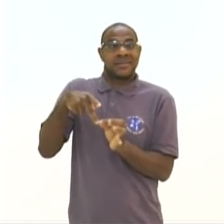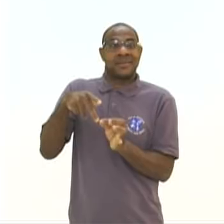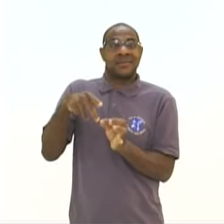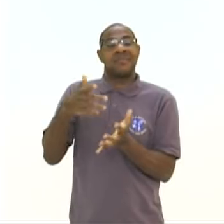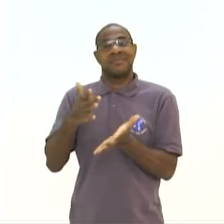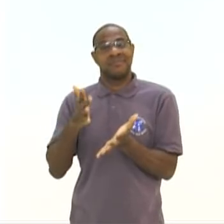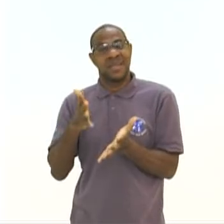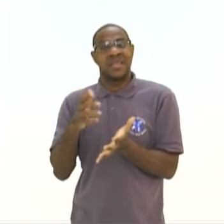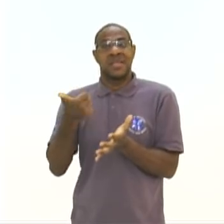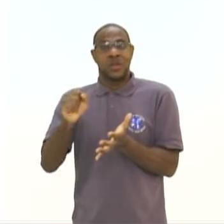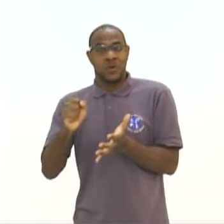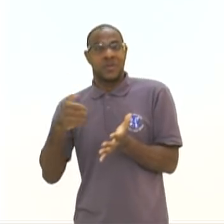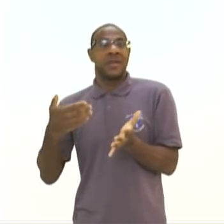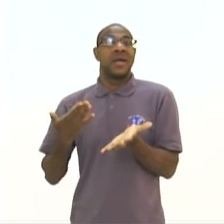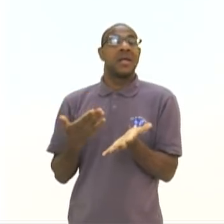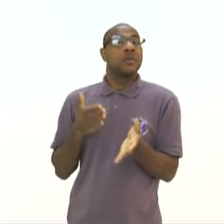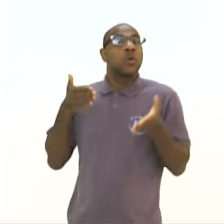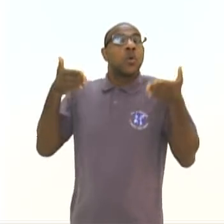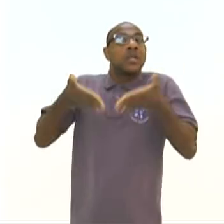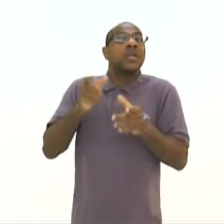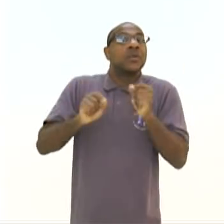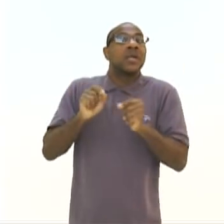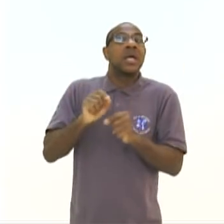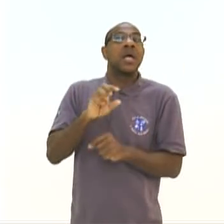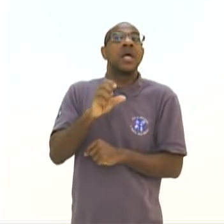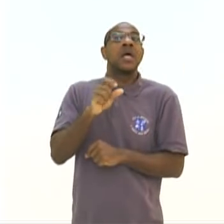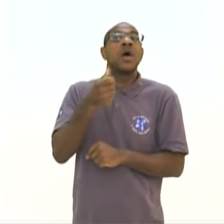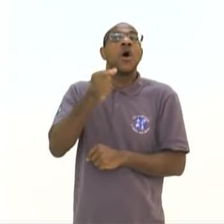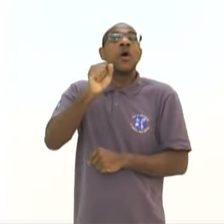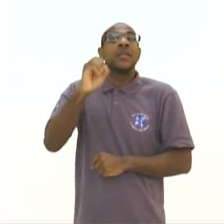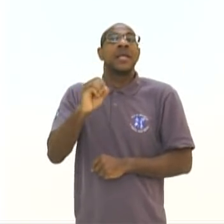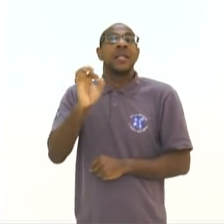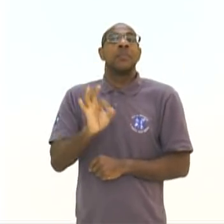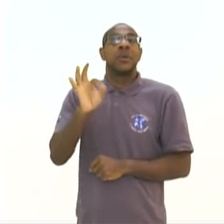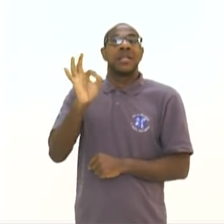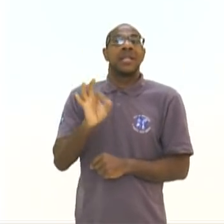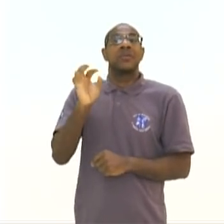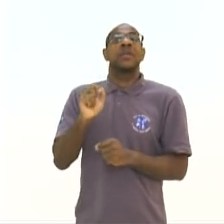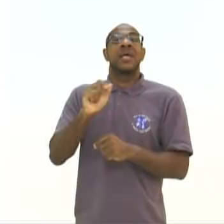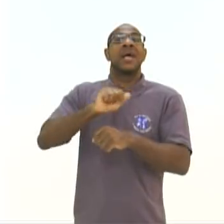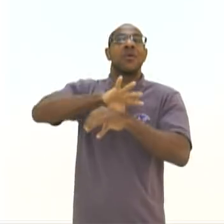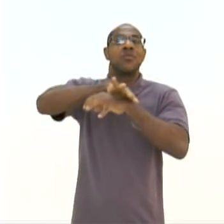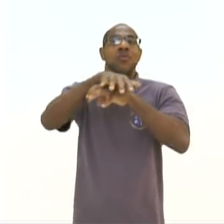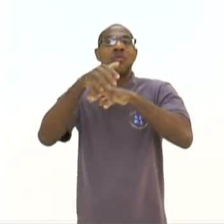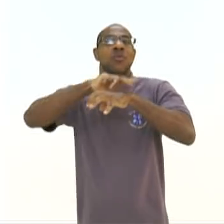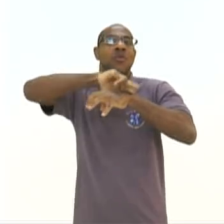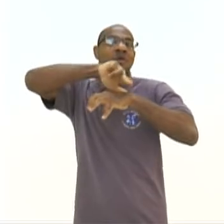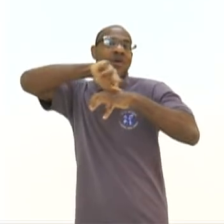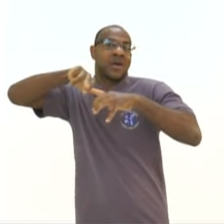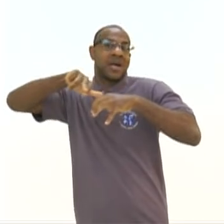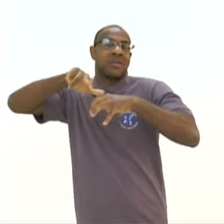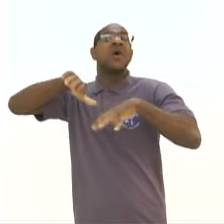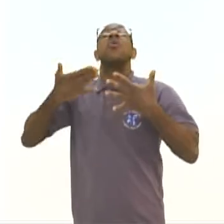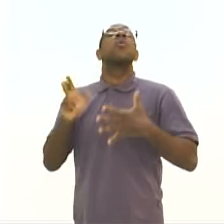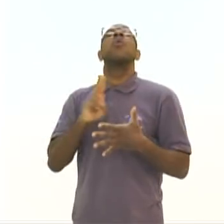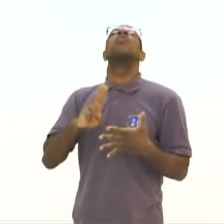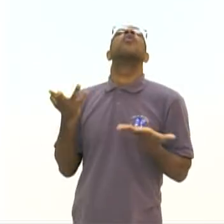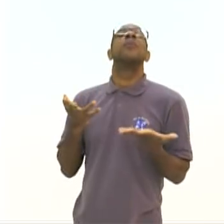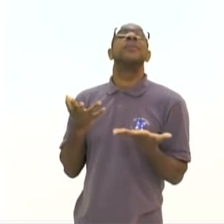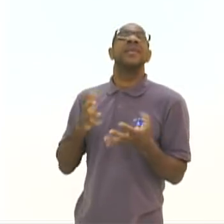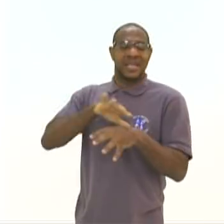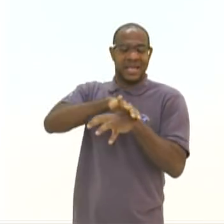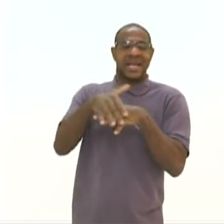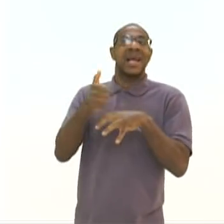quilômetros. Nela se concentra cerca de 80% dos gases atmosféricos. Estamos falando de quem? De qual